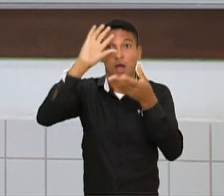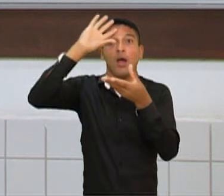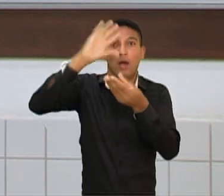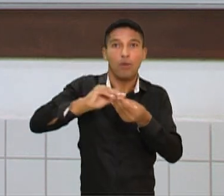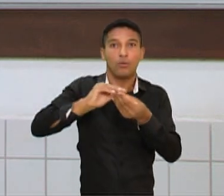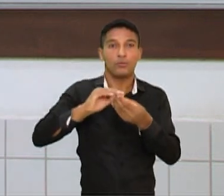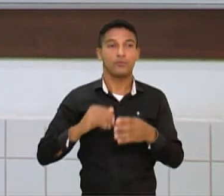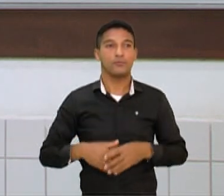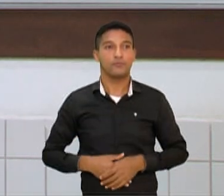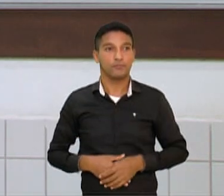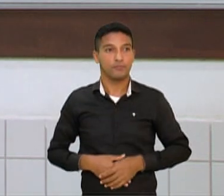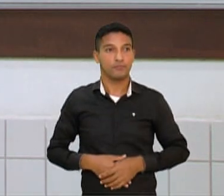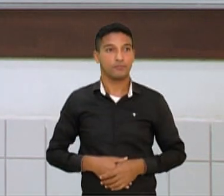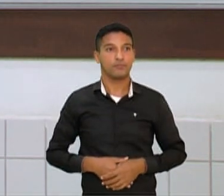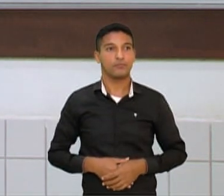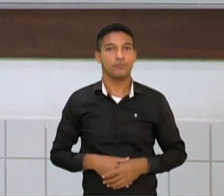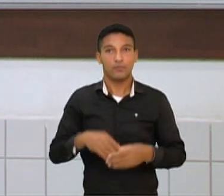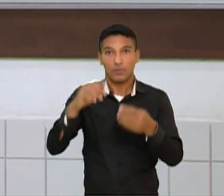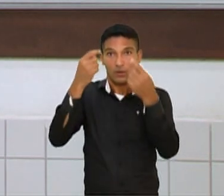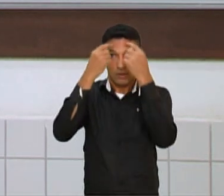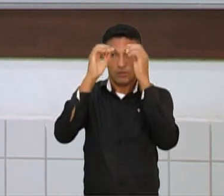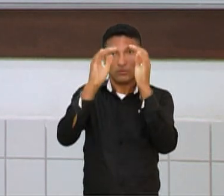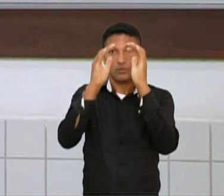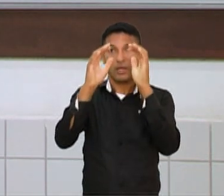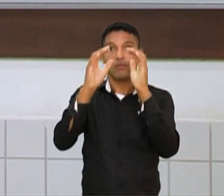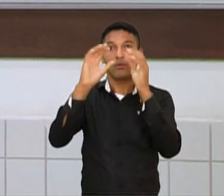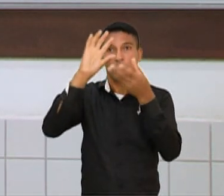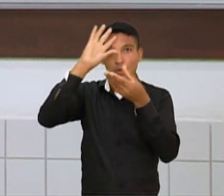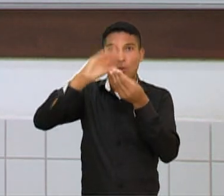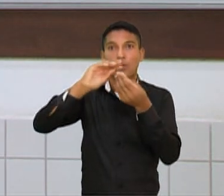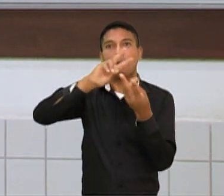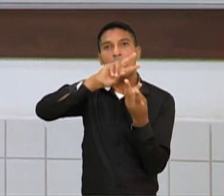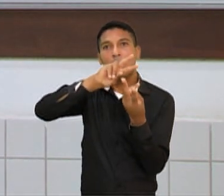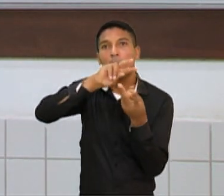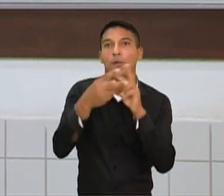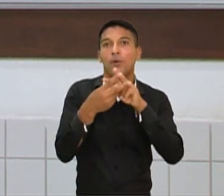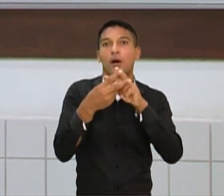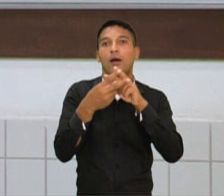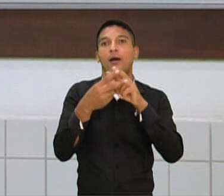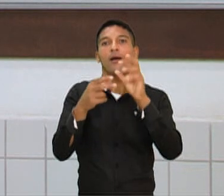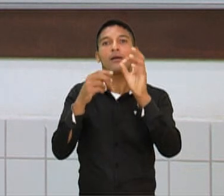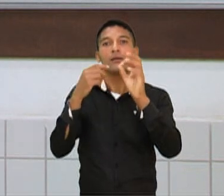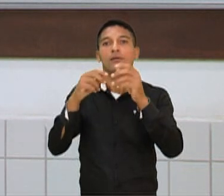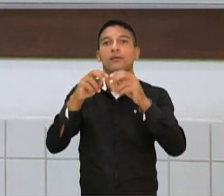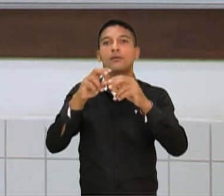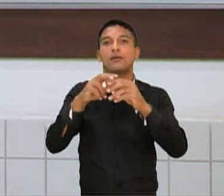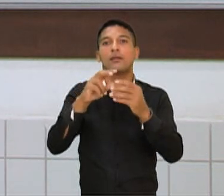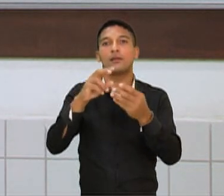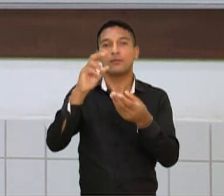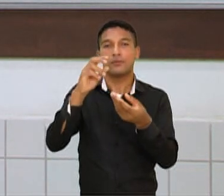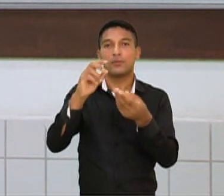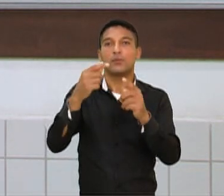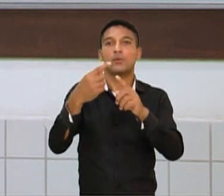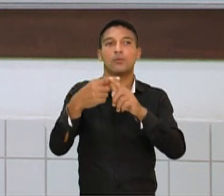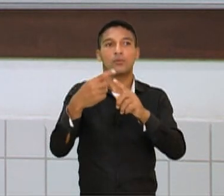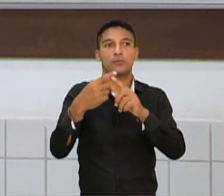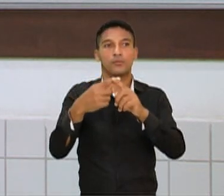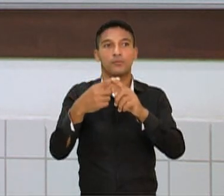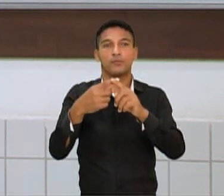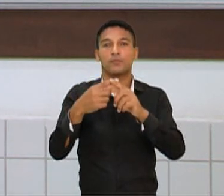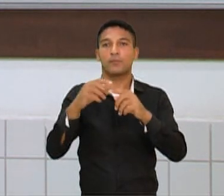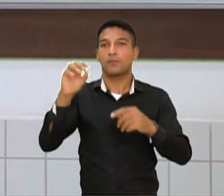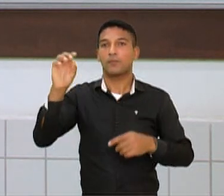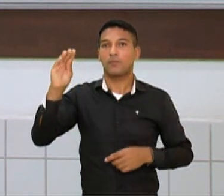relação, a sensibilidade a cores está relacionada aos cones, enquanto os bastonetes estão